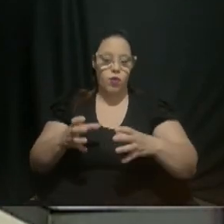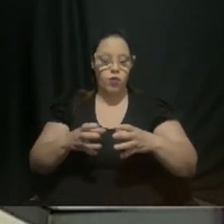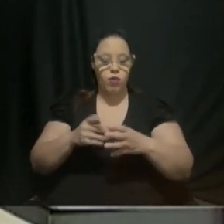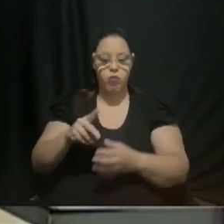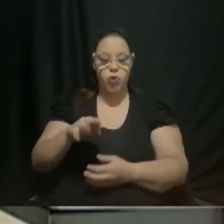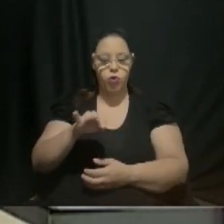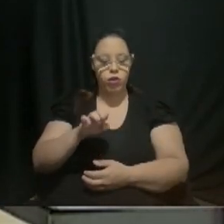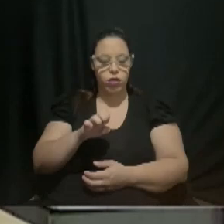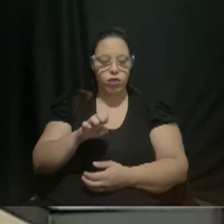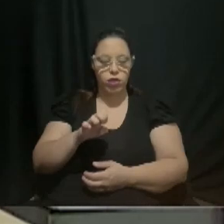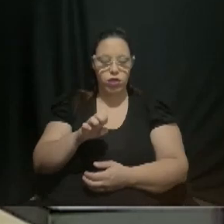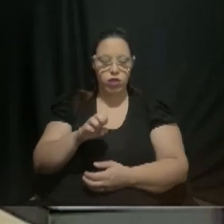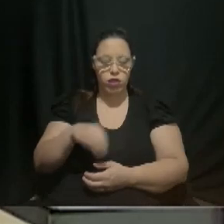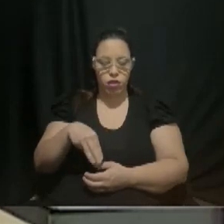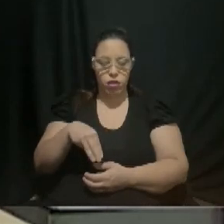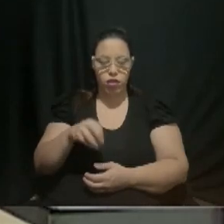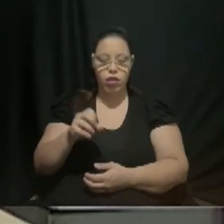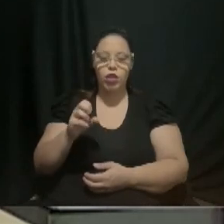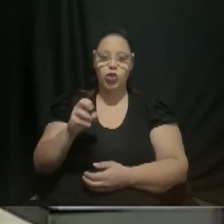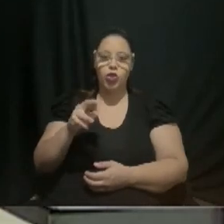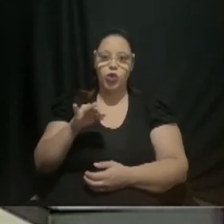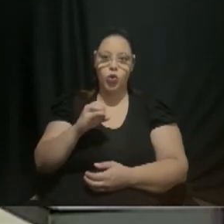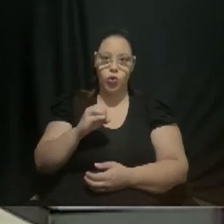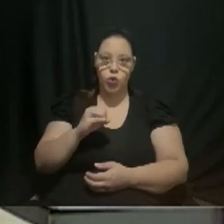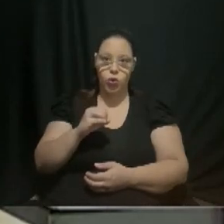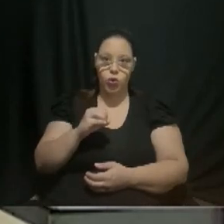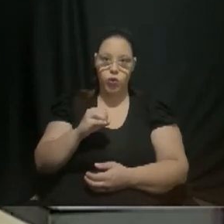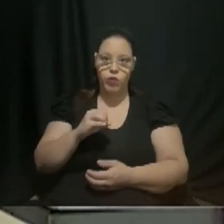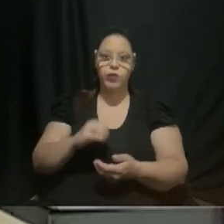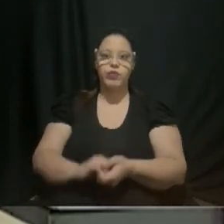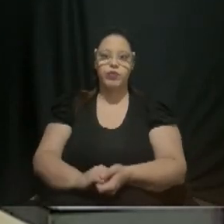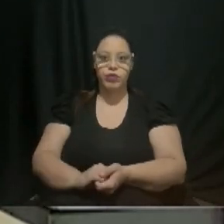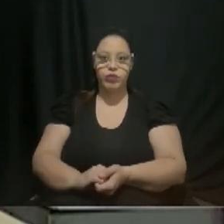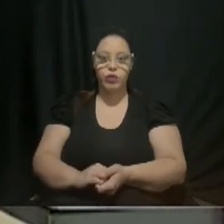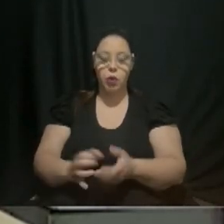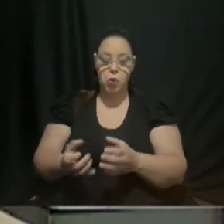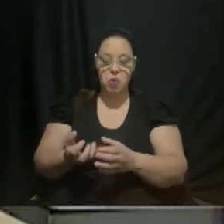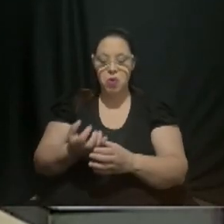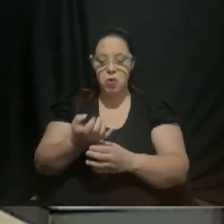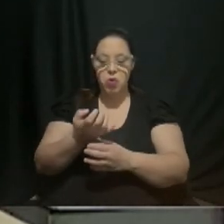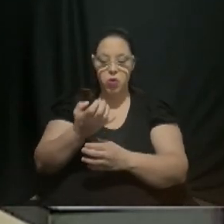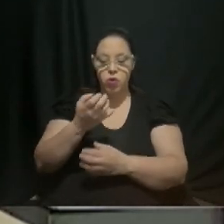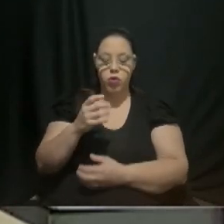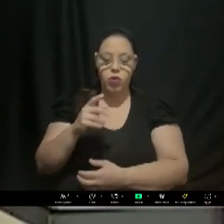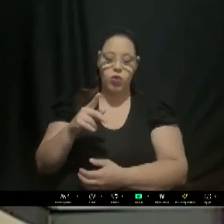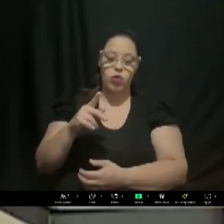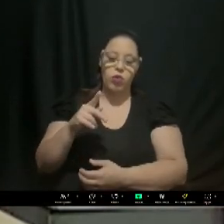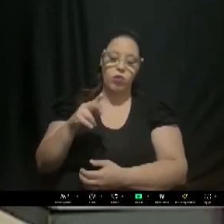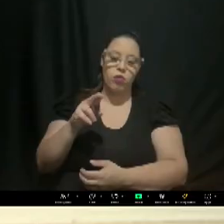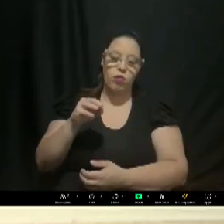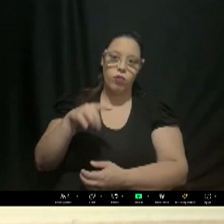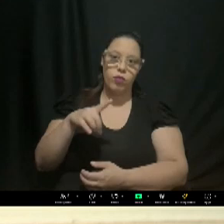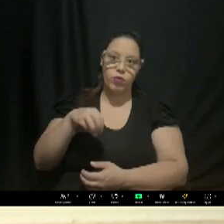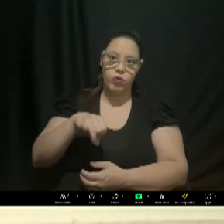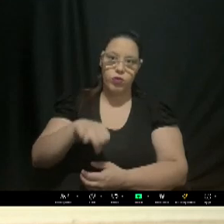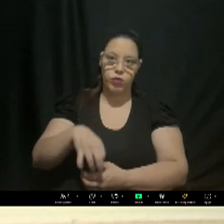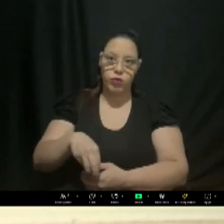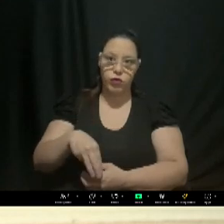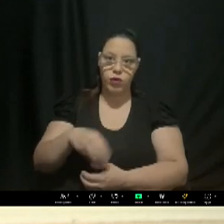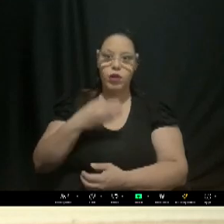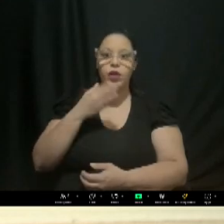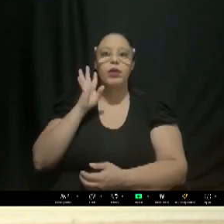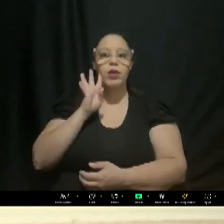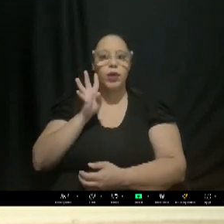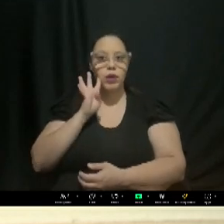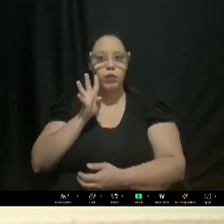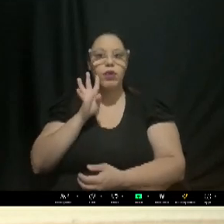lá no fogo. Olha aí, pra ferver, que demora, né? Pra fazer o pudim de coco. Então, assim, é bem legal, né? Aí, cada profissão